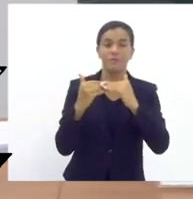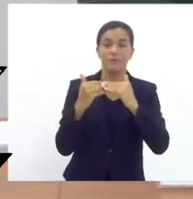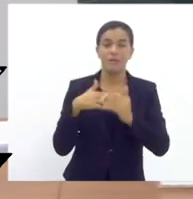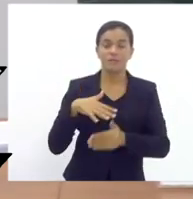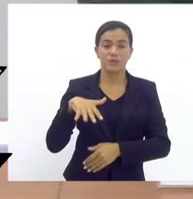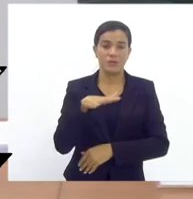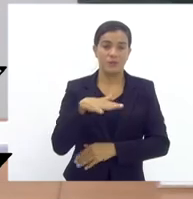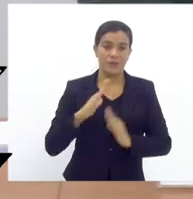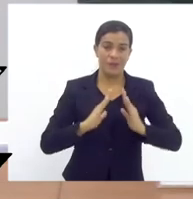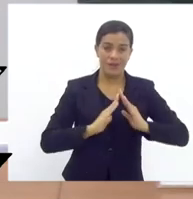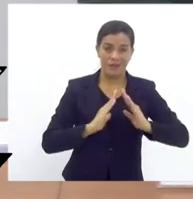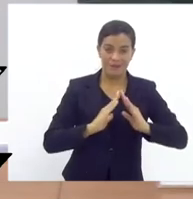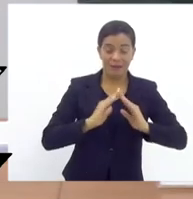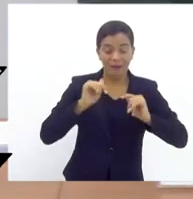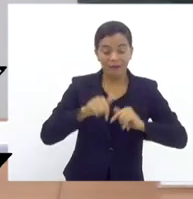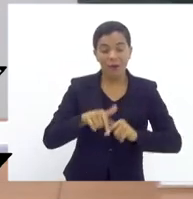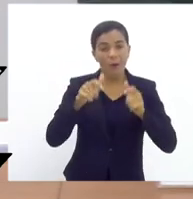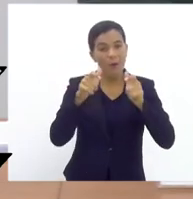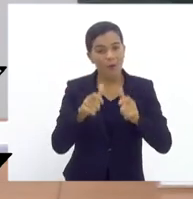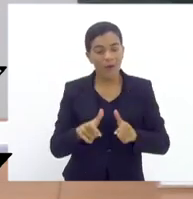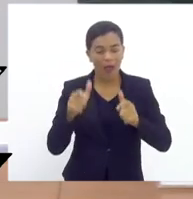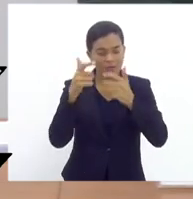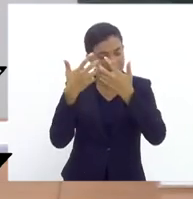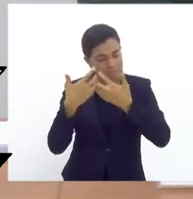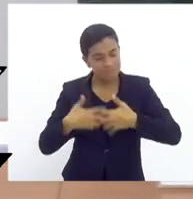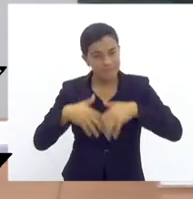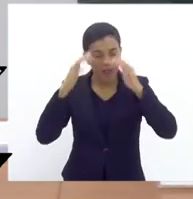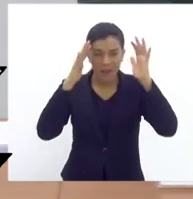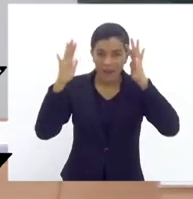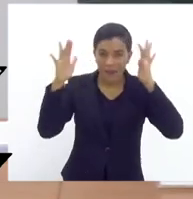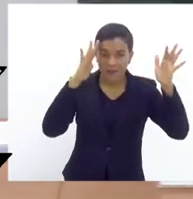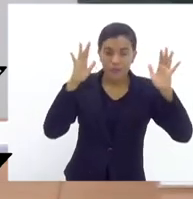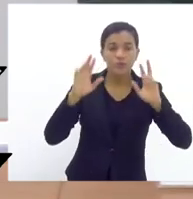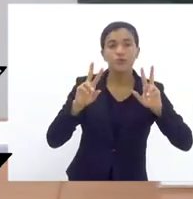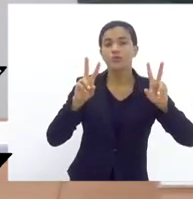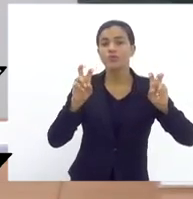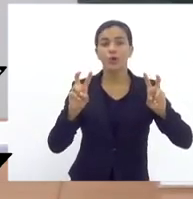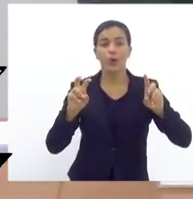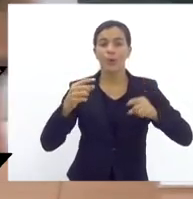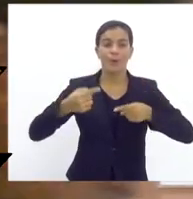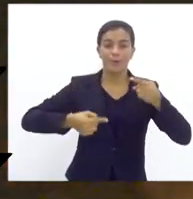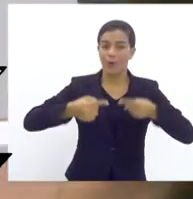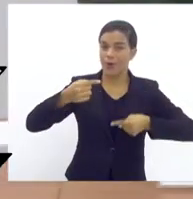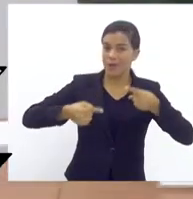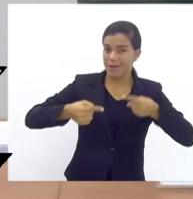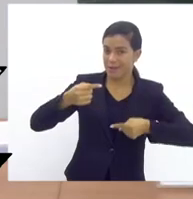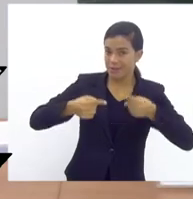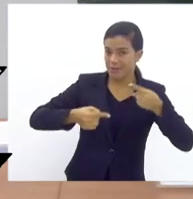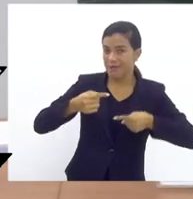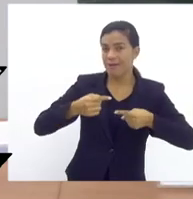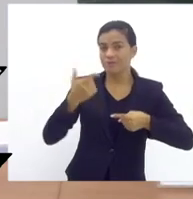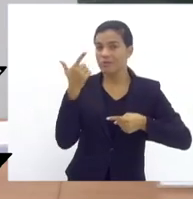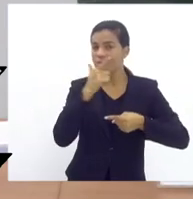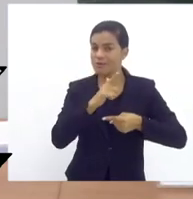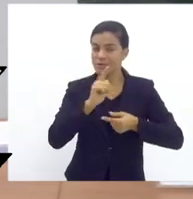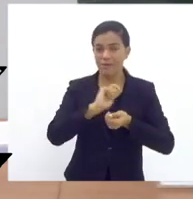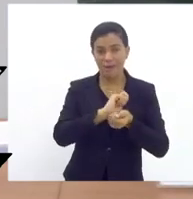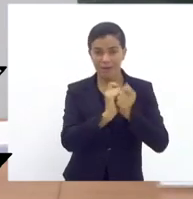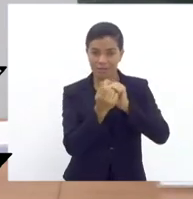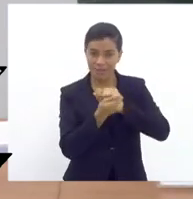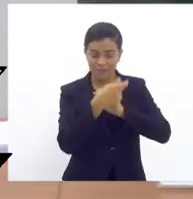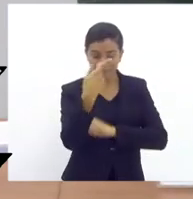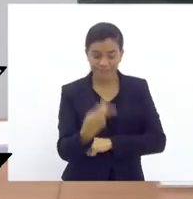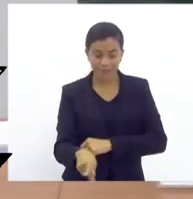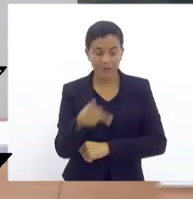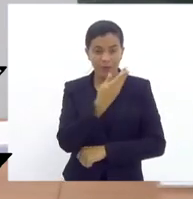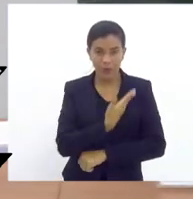aqui também é um espaço um pouco de reflexão sobre as políticas que a gente já vem conseguindo adotar no estado e também